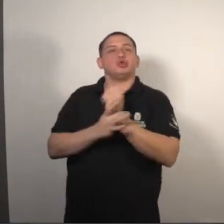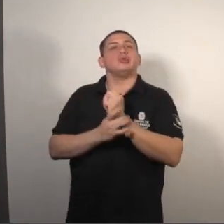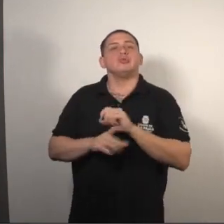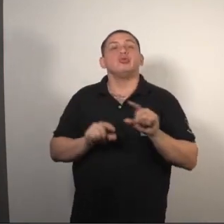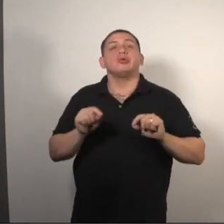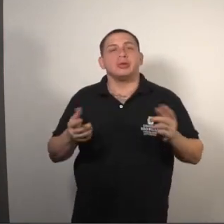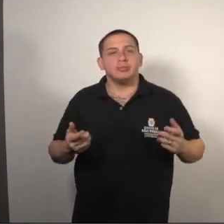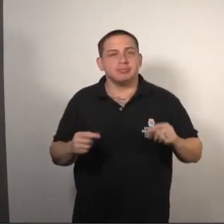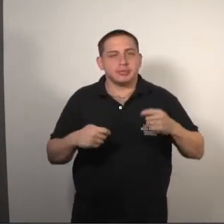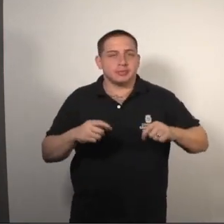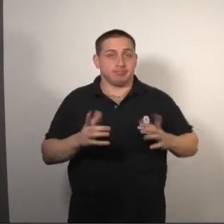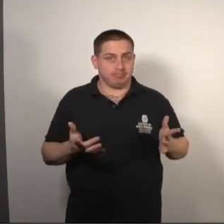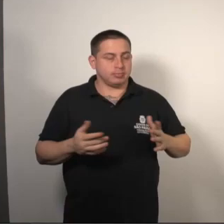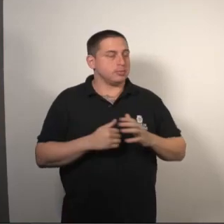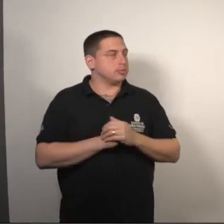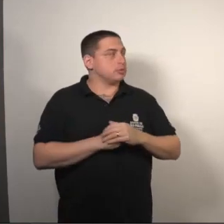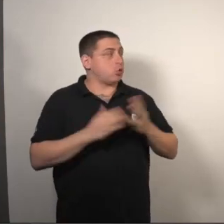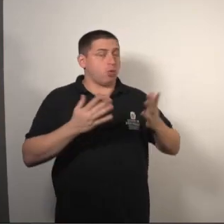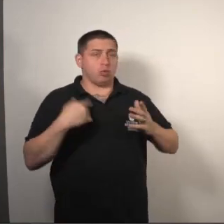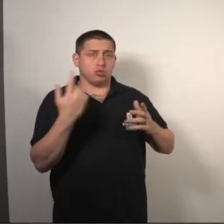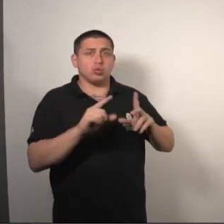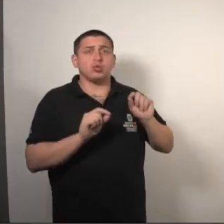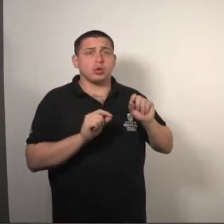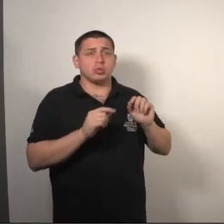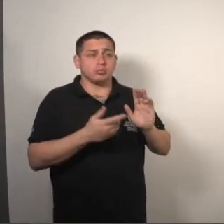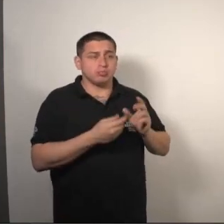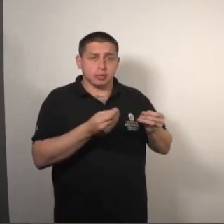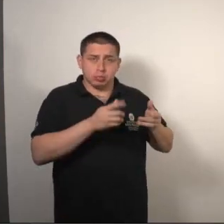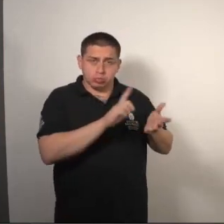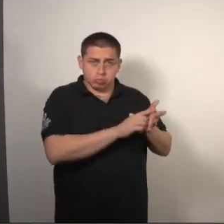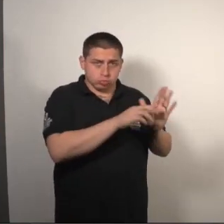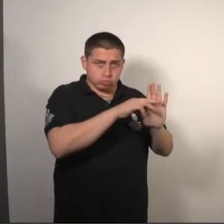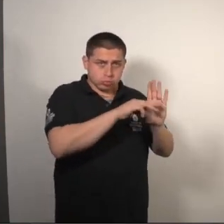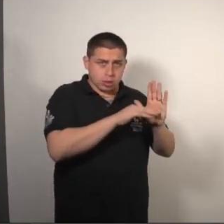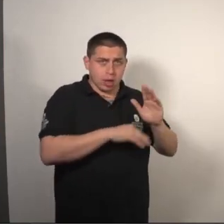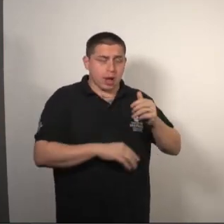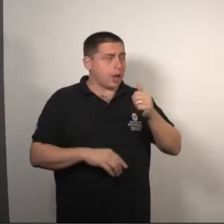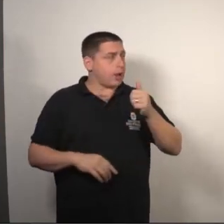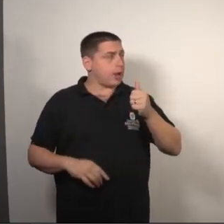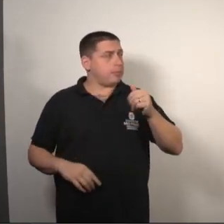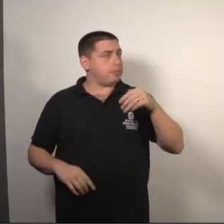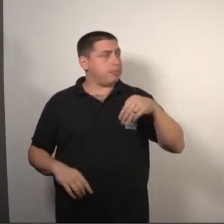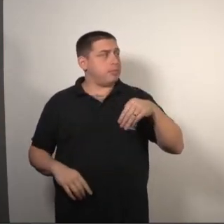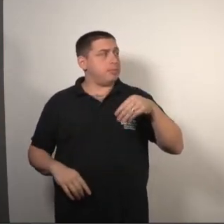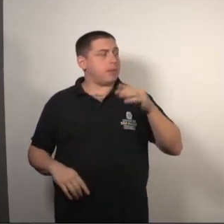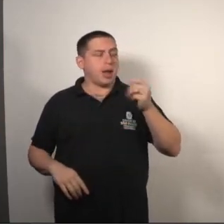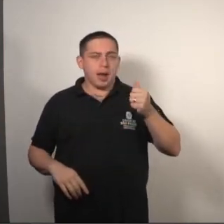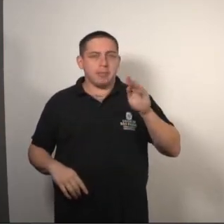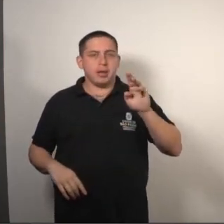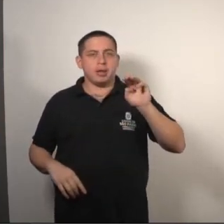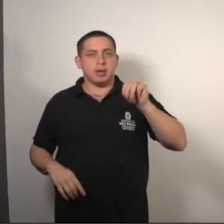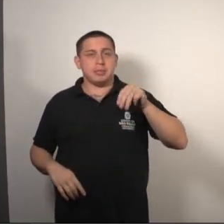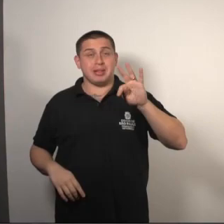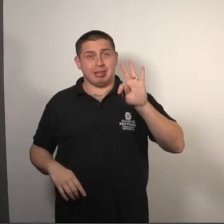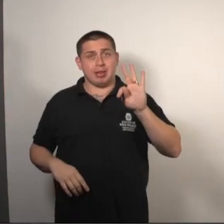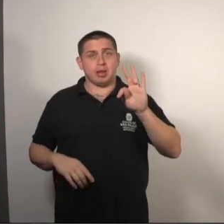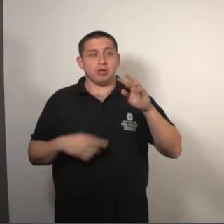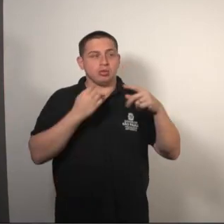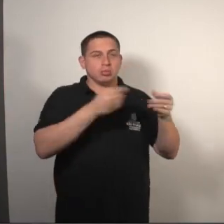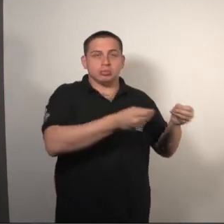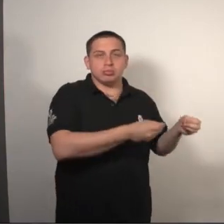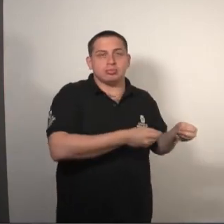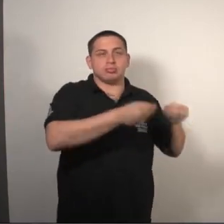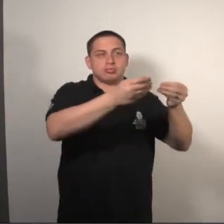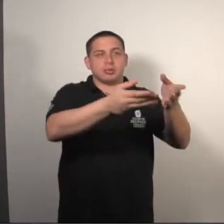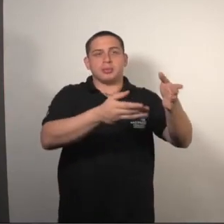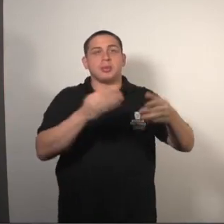nós fornecemos esse material para a ABNT, que é a Associação Brasileira de Normas Técnicas, e isso vai virar uma norma,